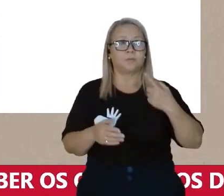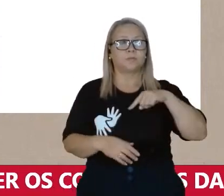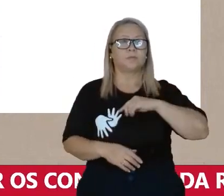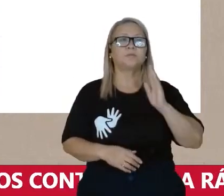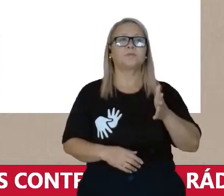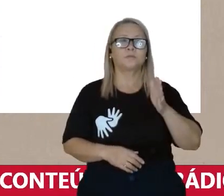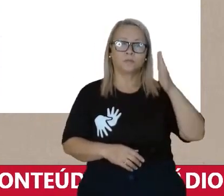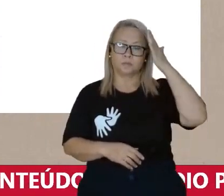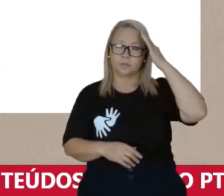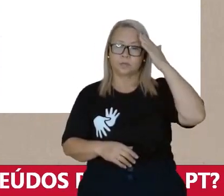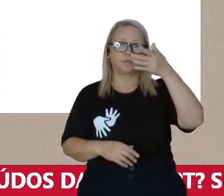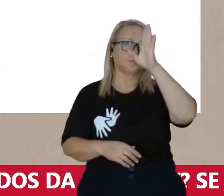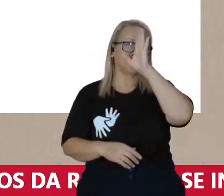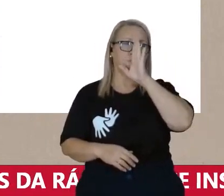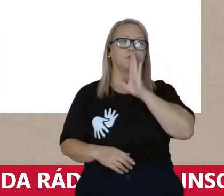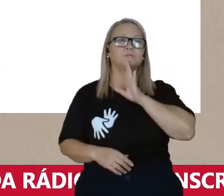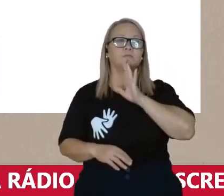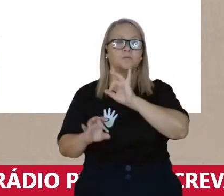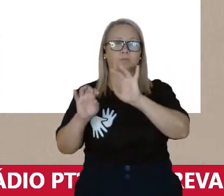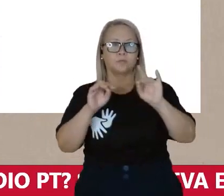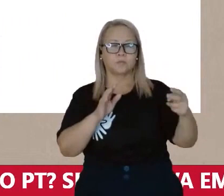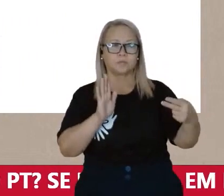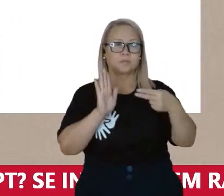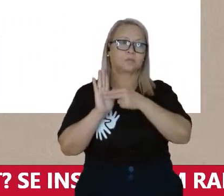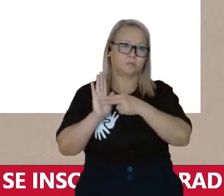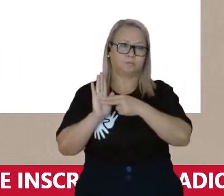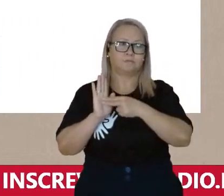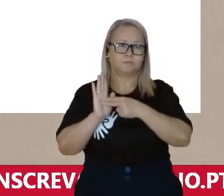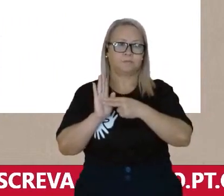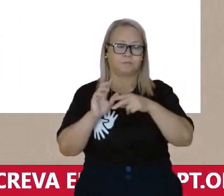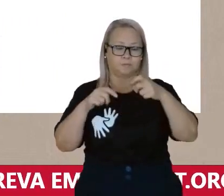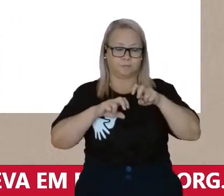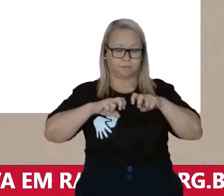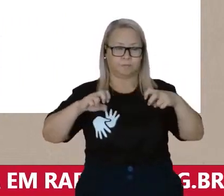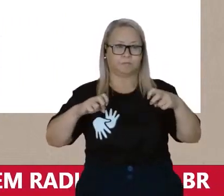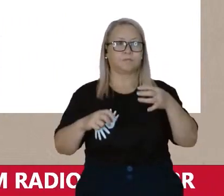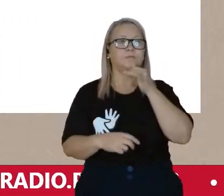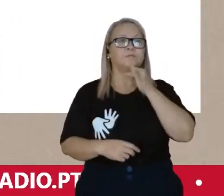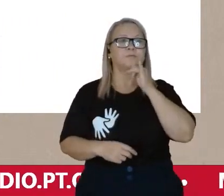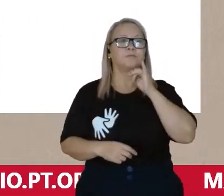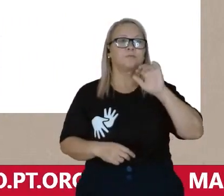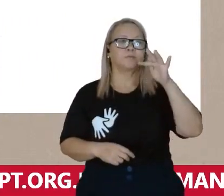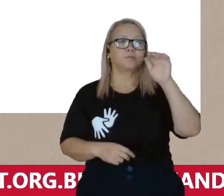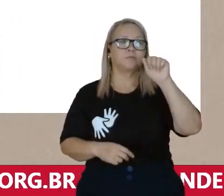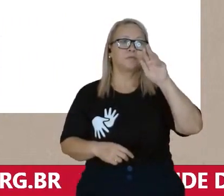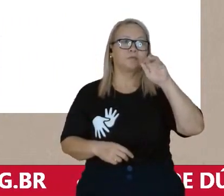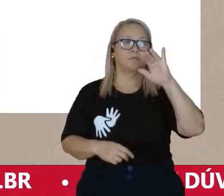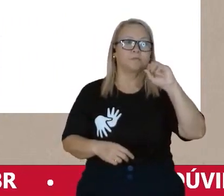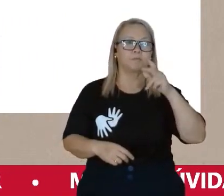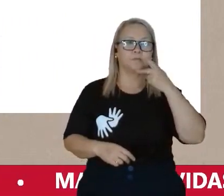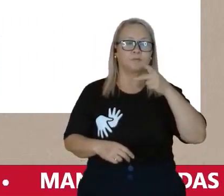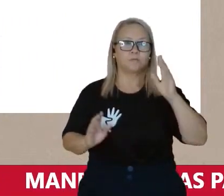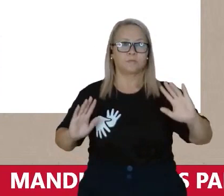sabia mais ou menos qual era o perfil de cada depoente que estava sentando ali. Então, quando chega, por exemplo, o Fábio Weingarten lá e fala que a